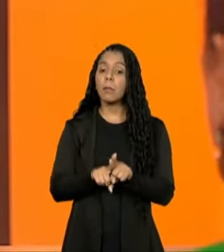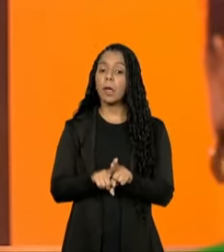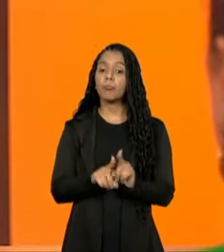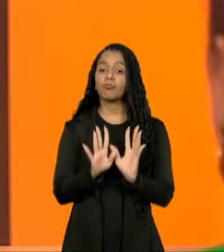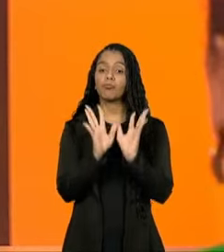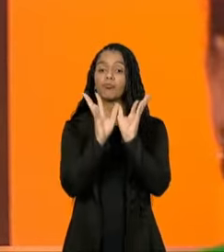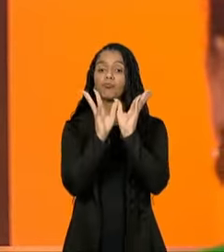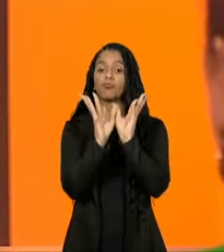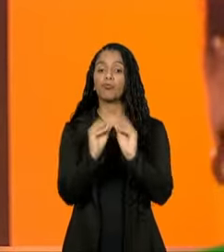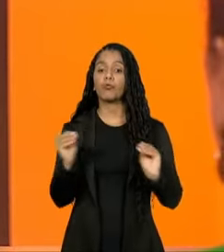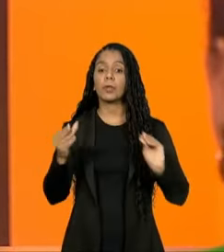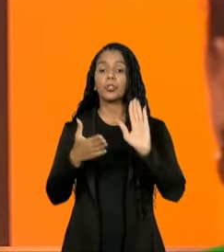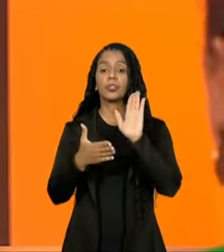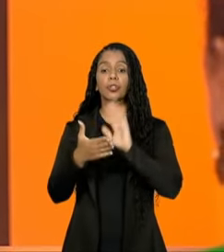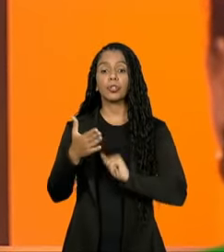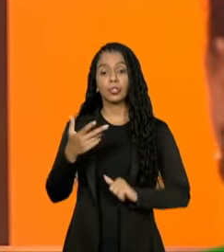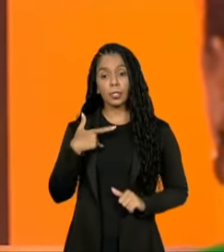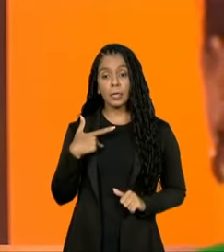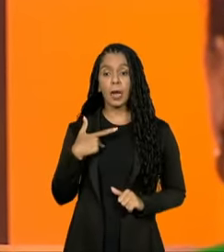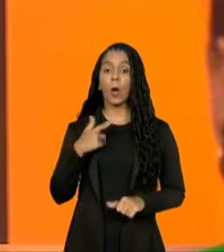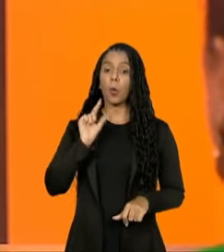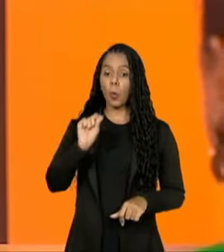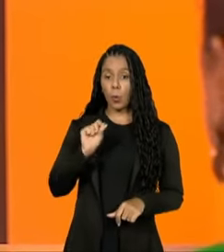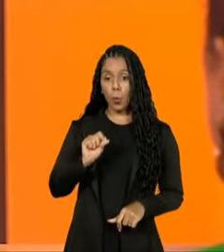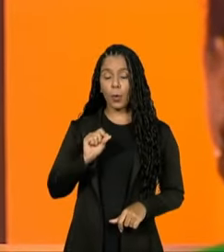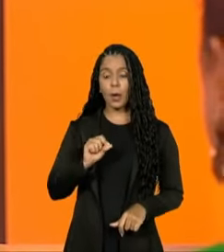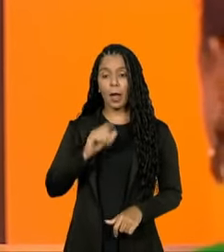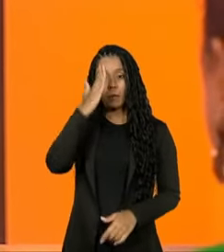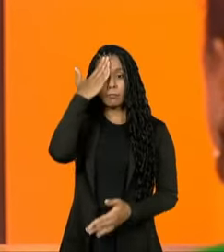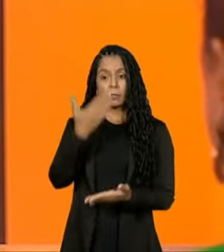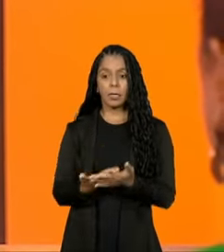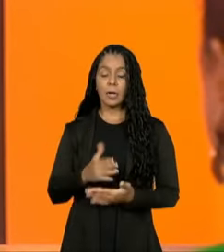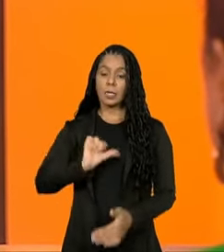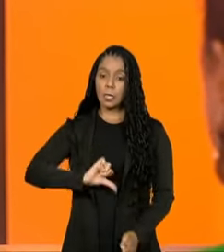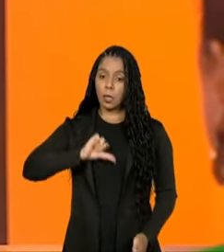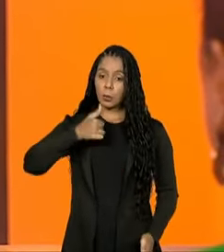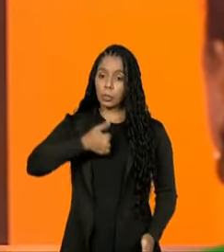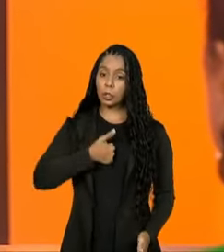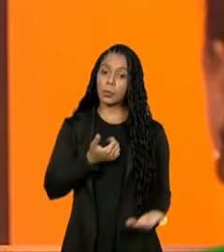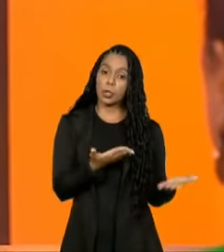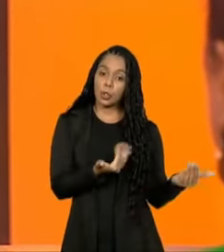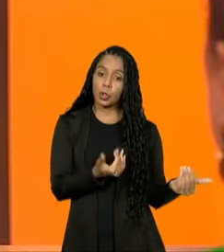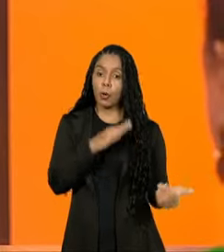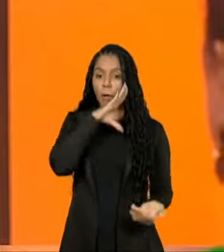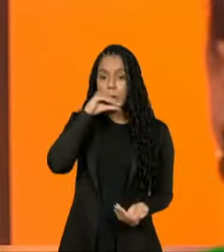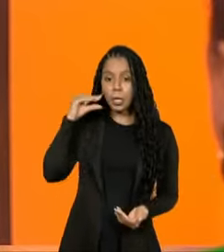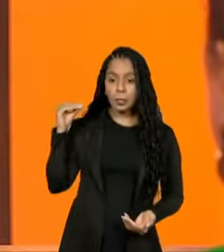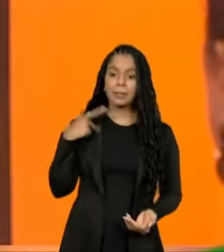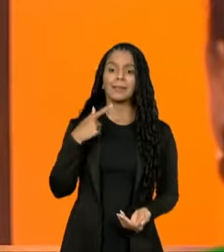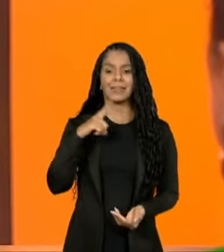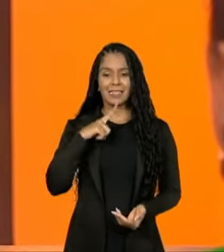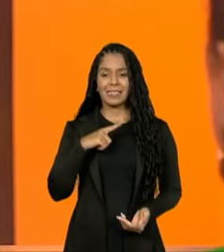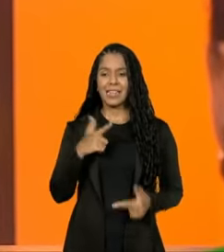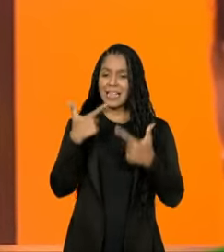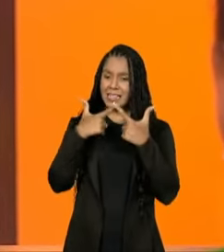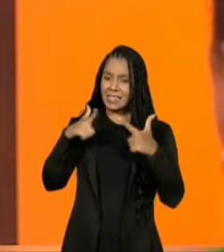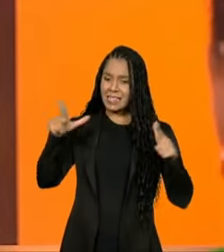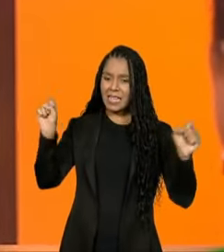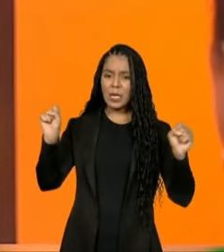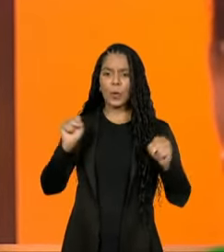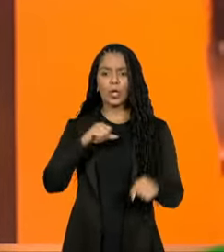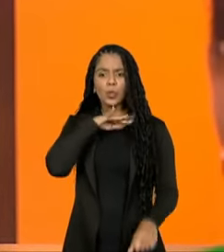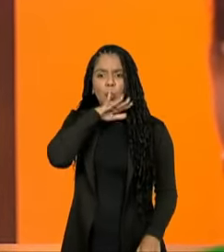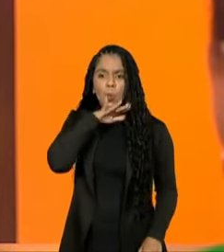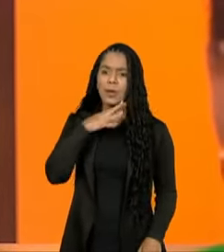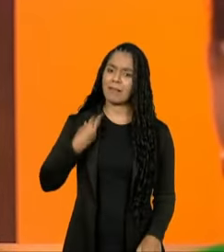a credibilidade e a autoestima de jovens e adolescentes. Você hoje já tem um impacto dessa linguagem perversa, macabra,